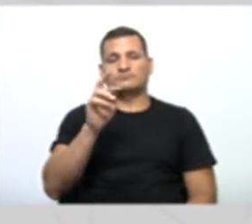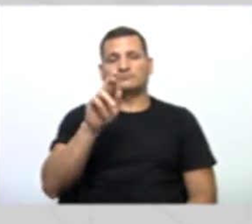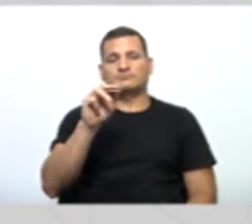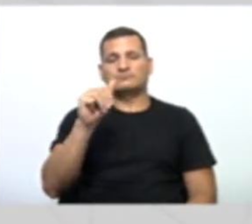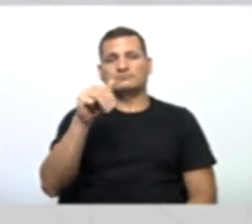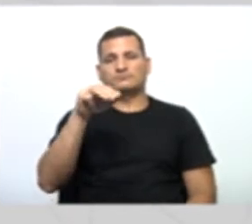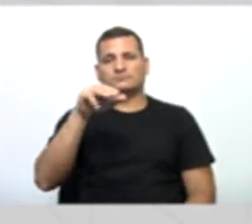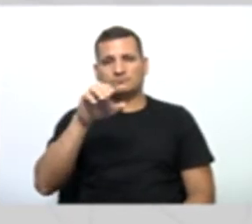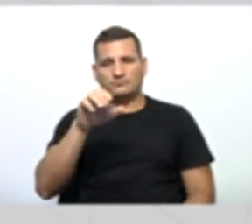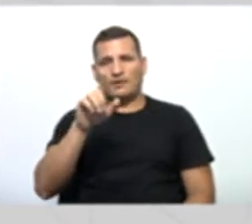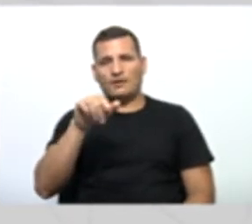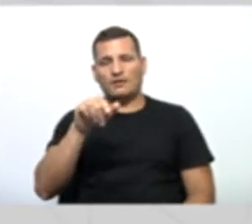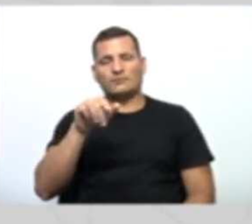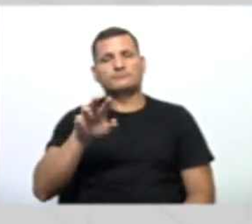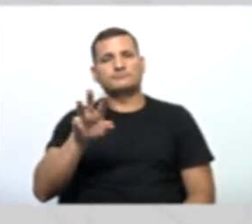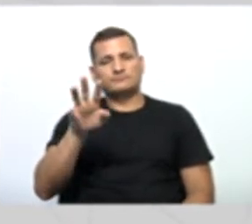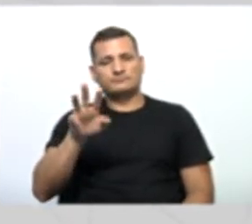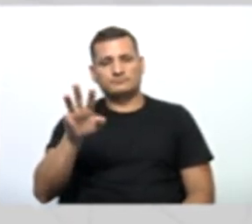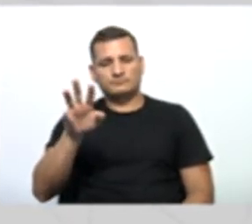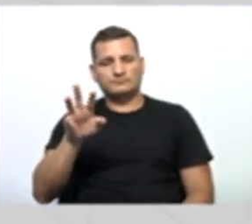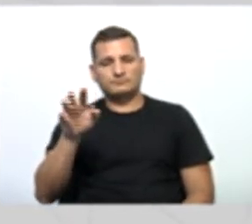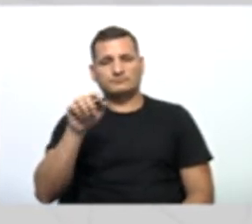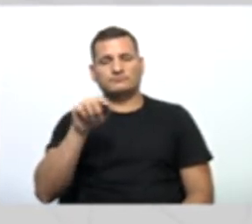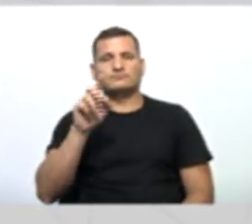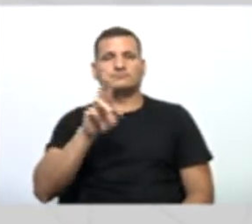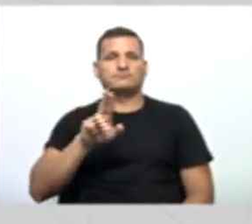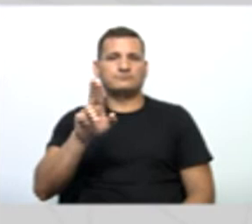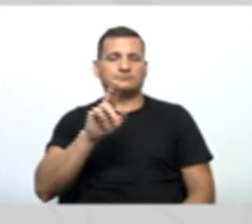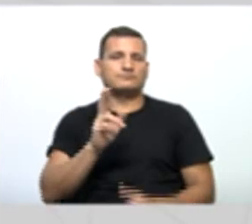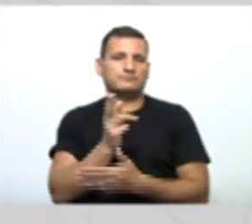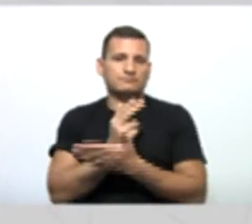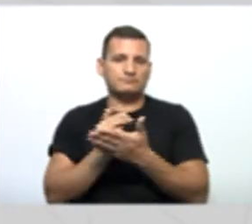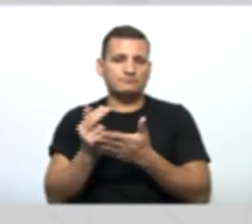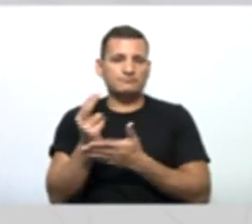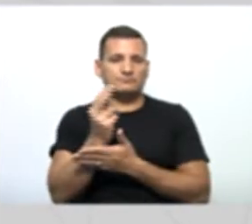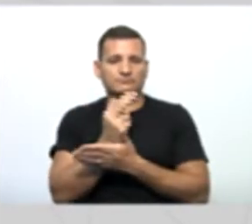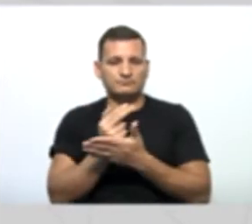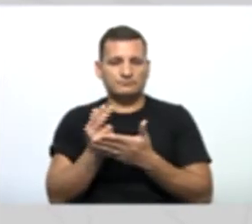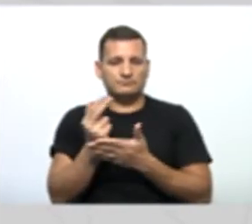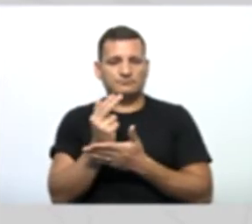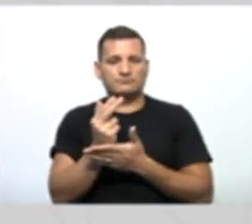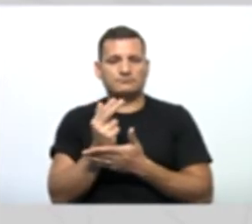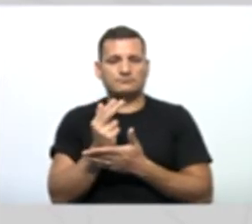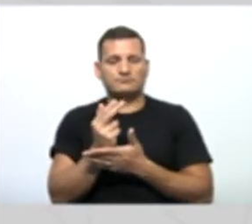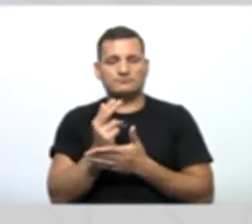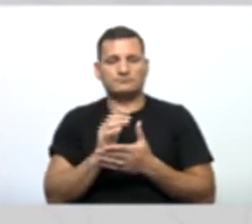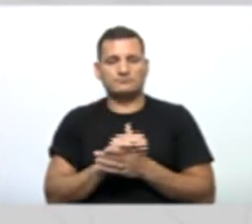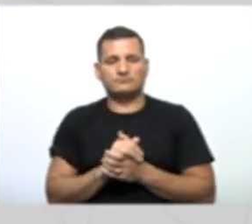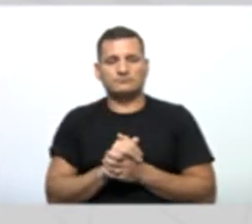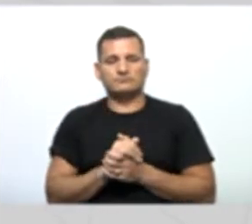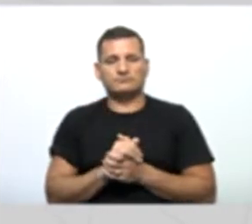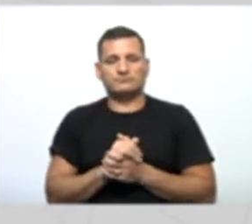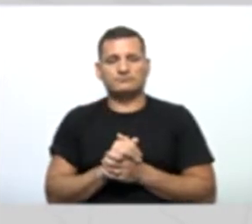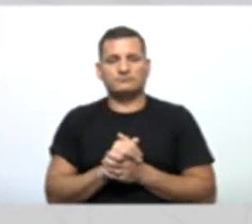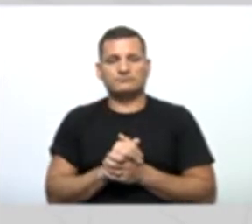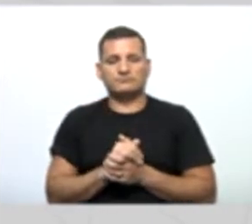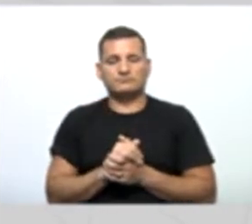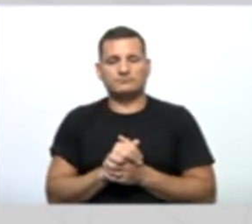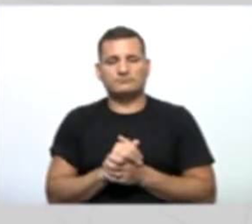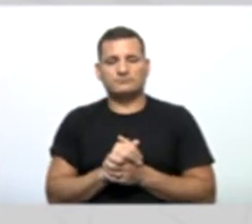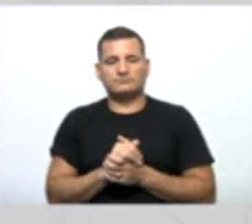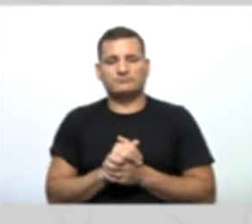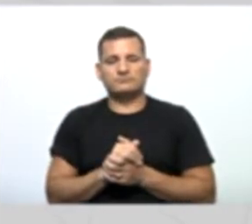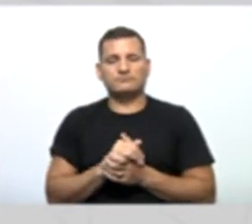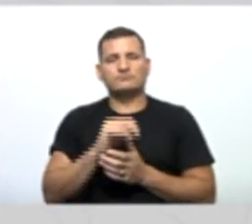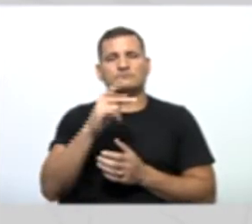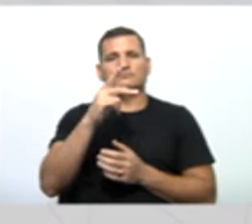website, é um protótipo usado em design para interface. Surgir a estrutura de uma página web relacionada